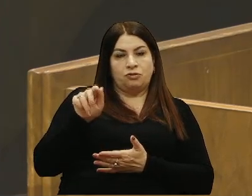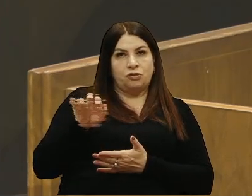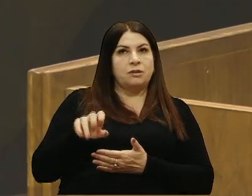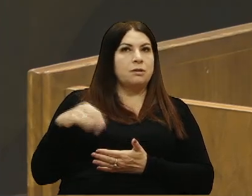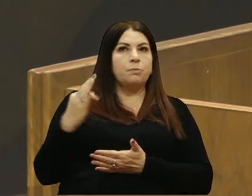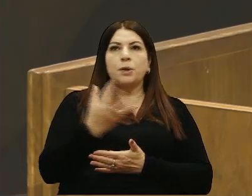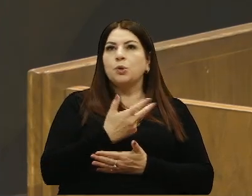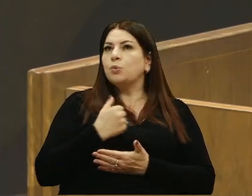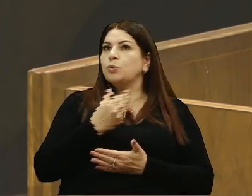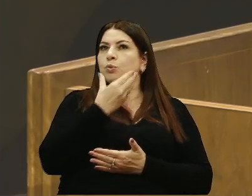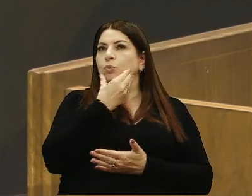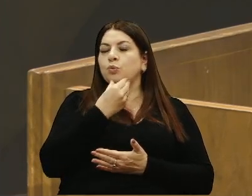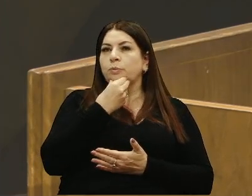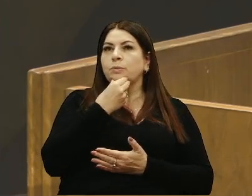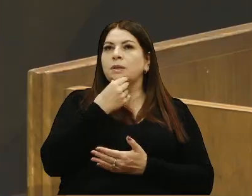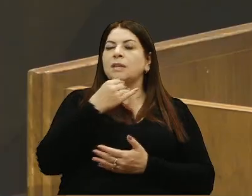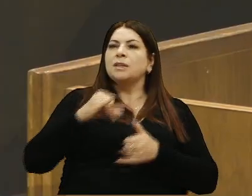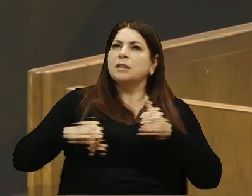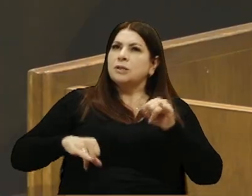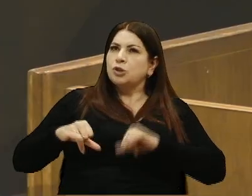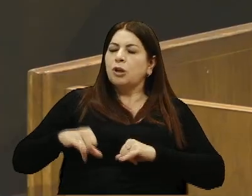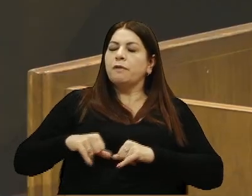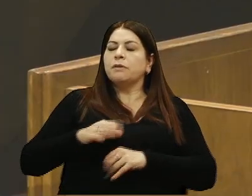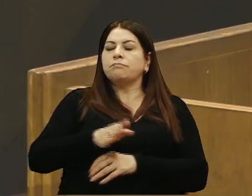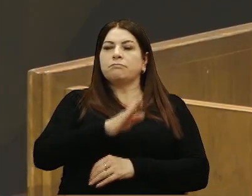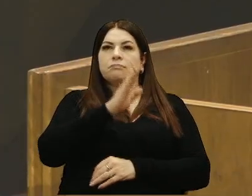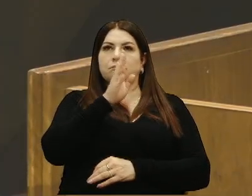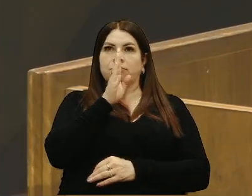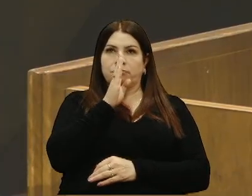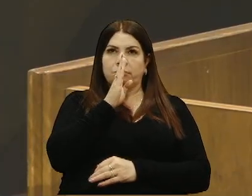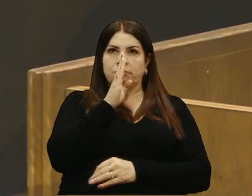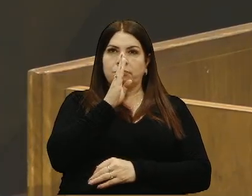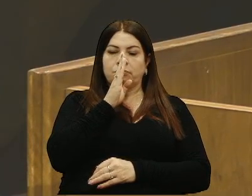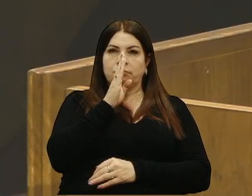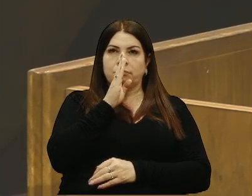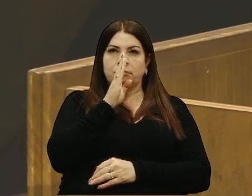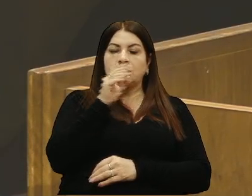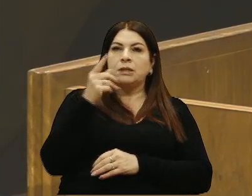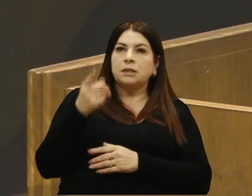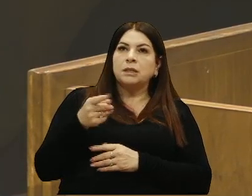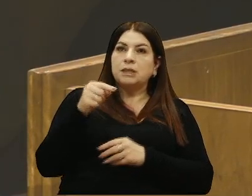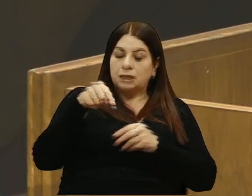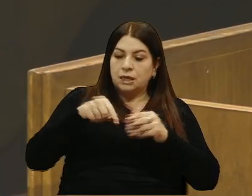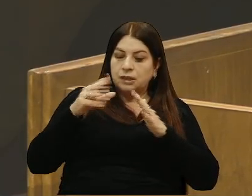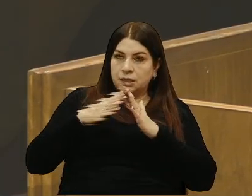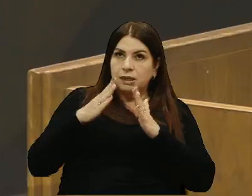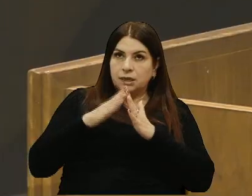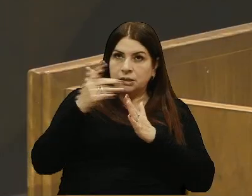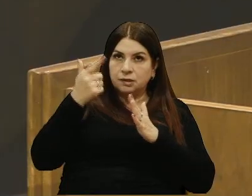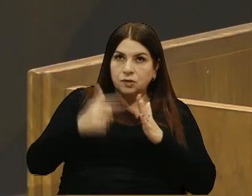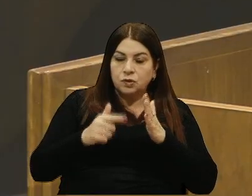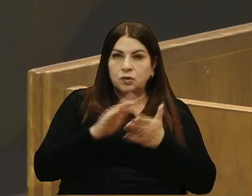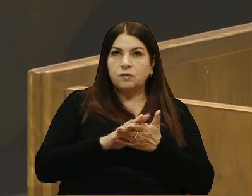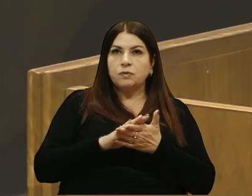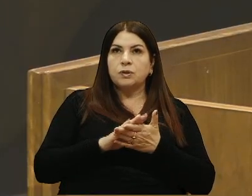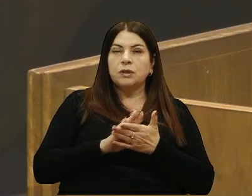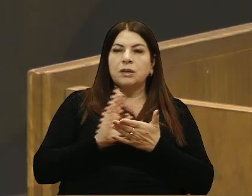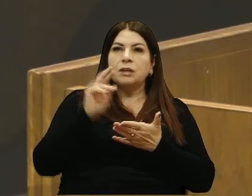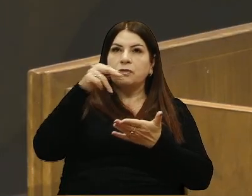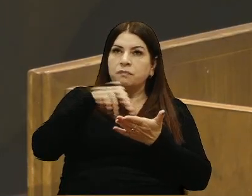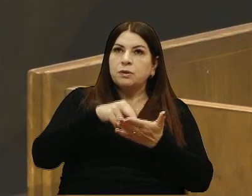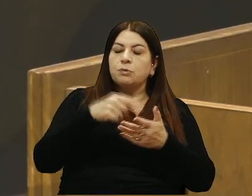para todos os homens que sofrem em silêncio. E que esta casa, mais uma vez, reafirme o